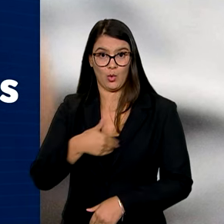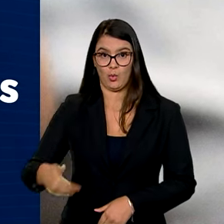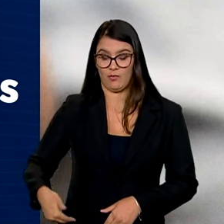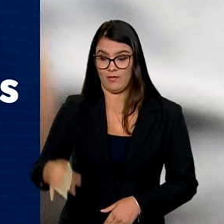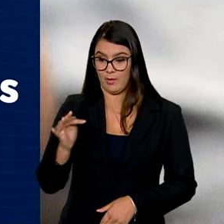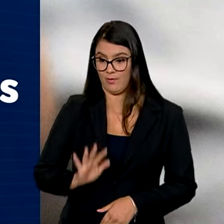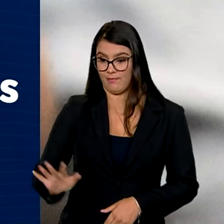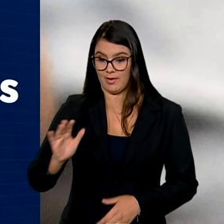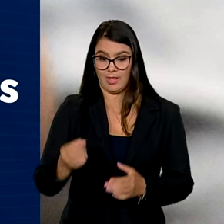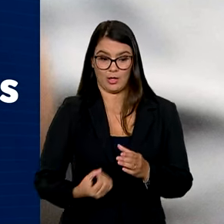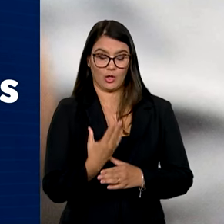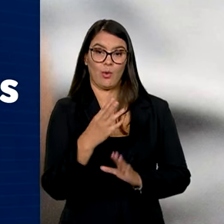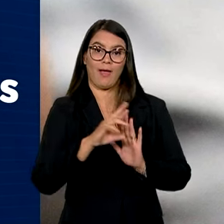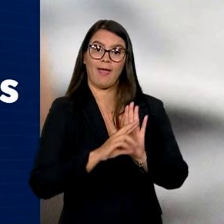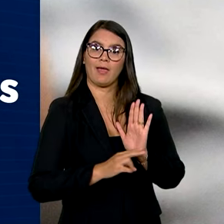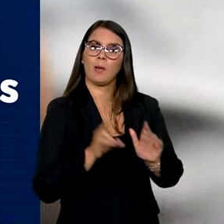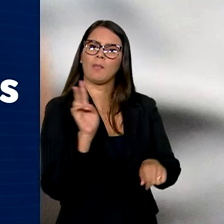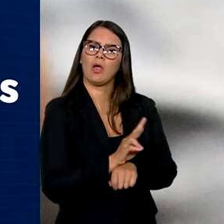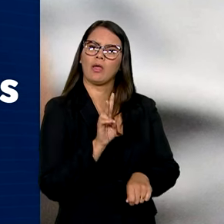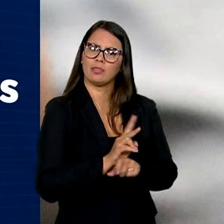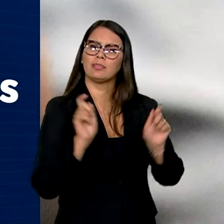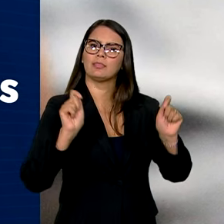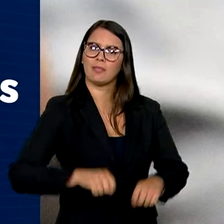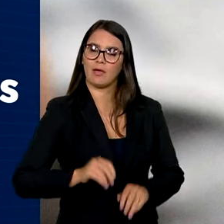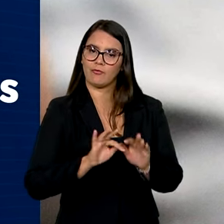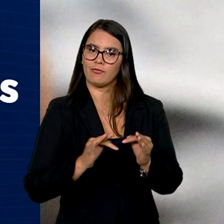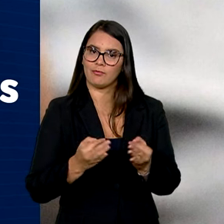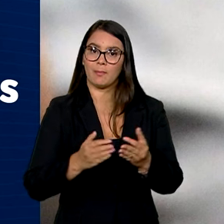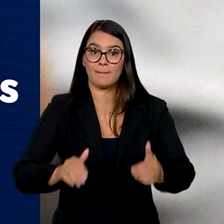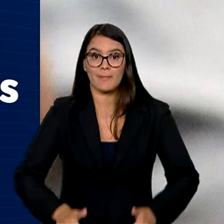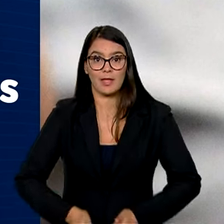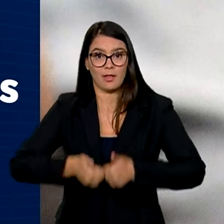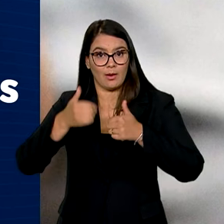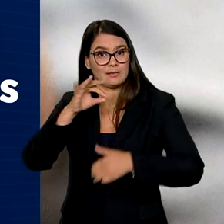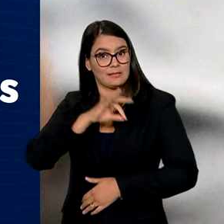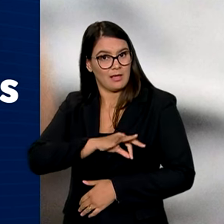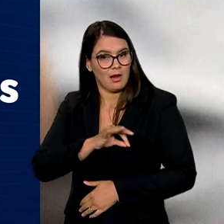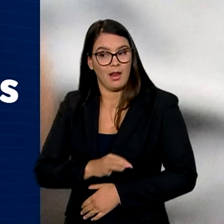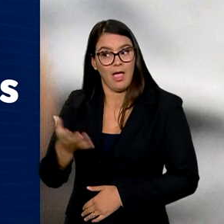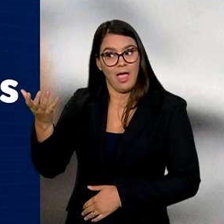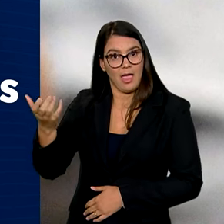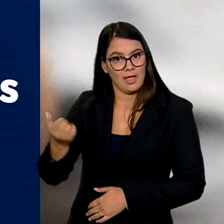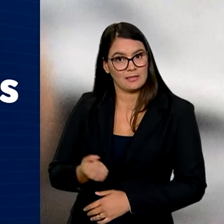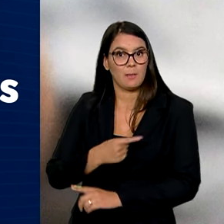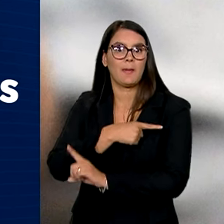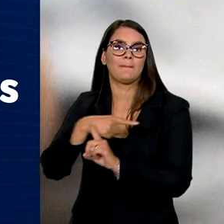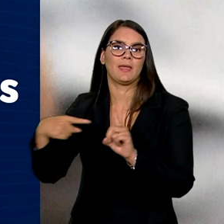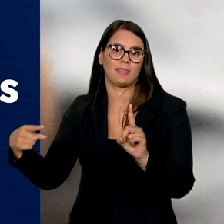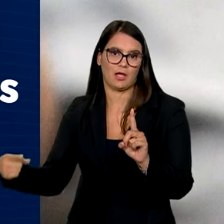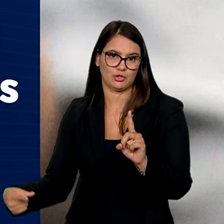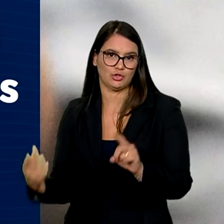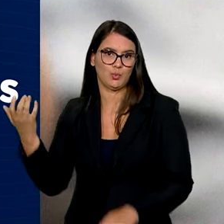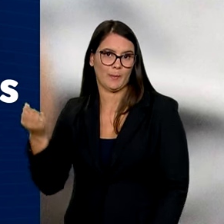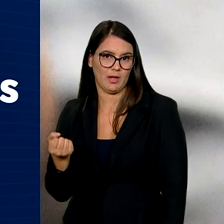regra de proteção, que permite às famílias que melhoraram a renda receberem 50% do